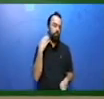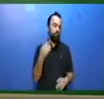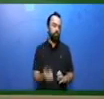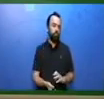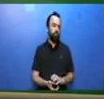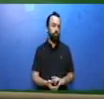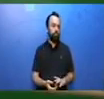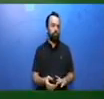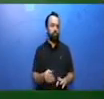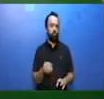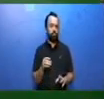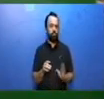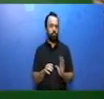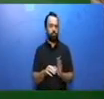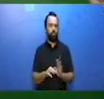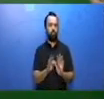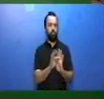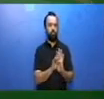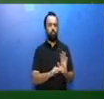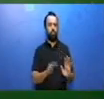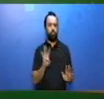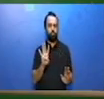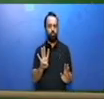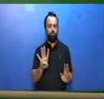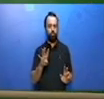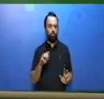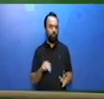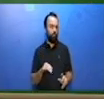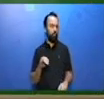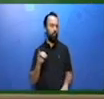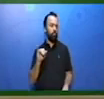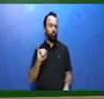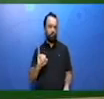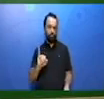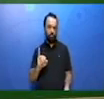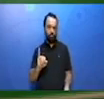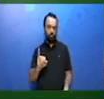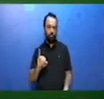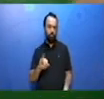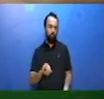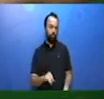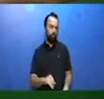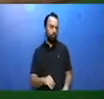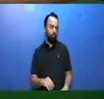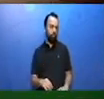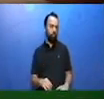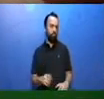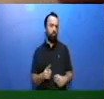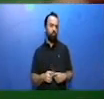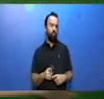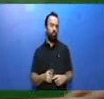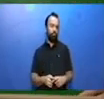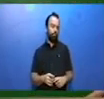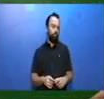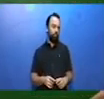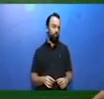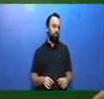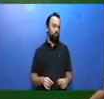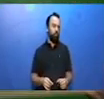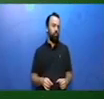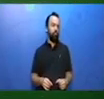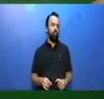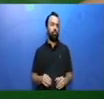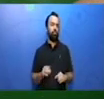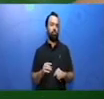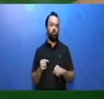4... Sim, olha lá, é o bairro industrial. Então, lá no texto 4, letrinha